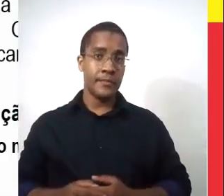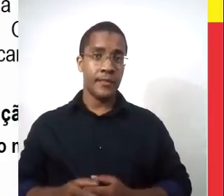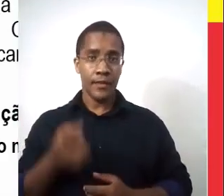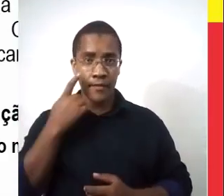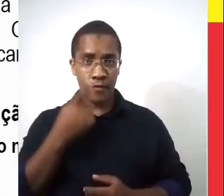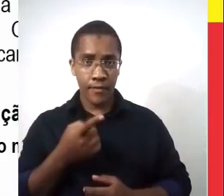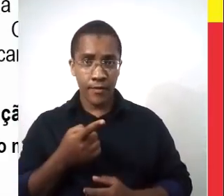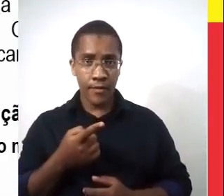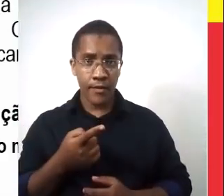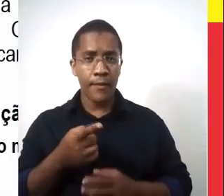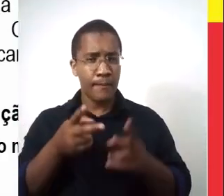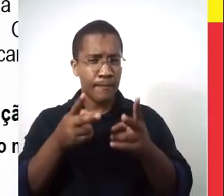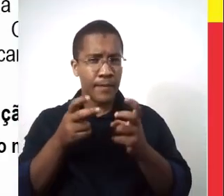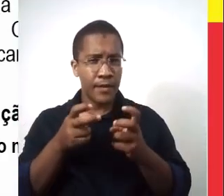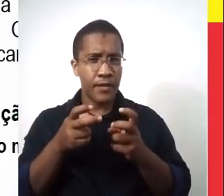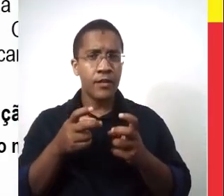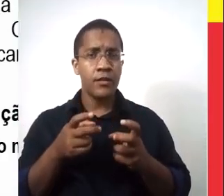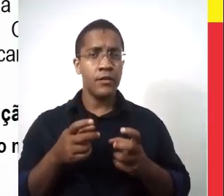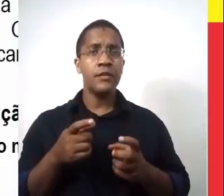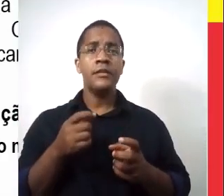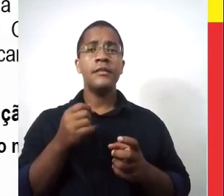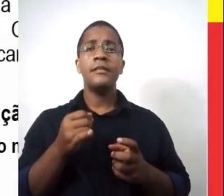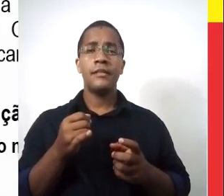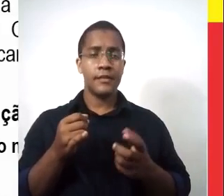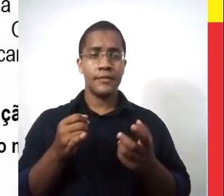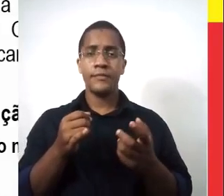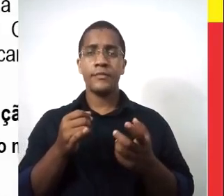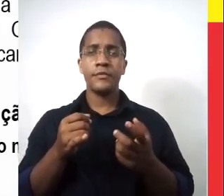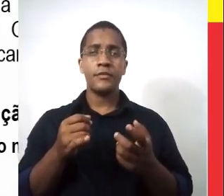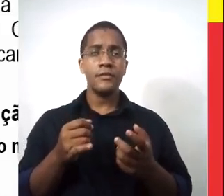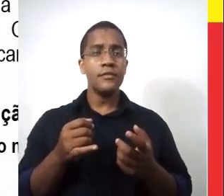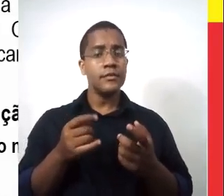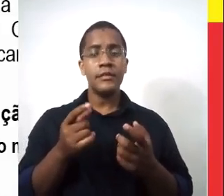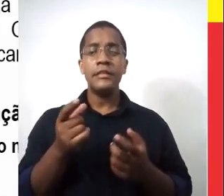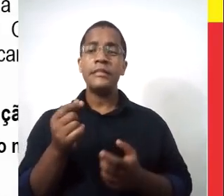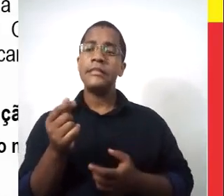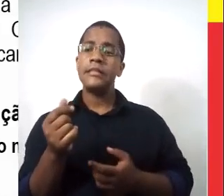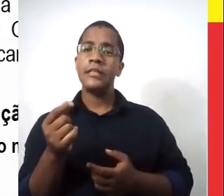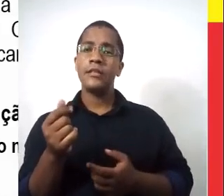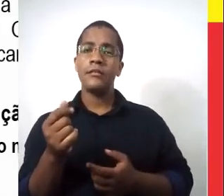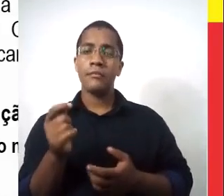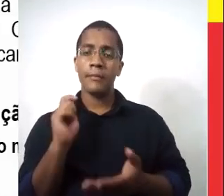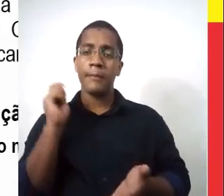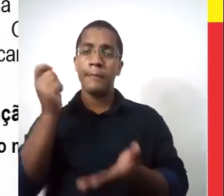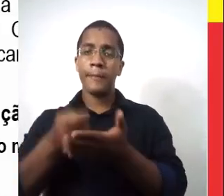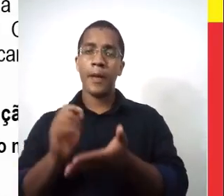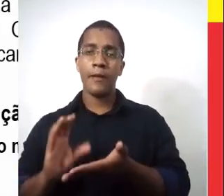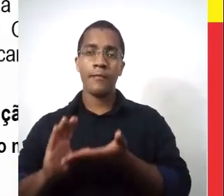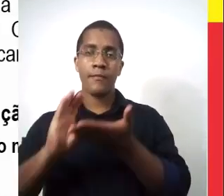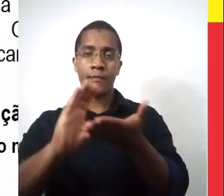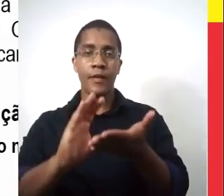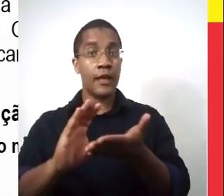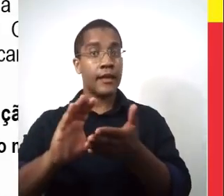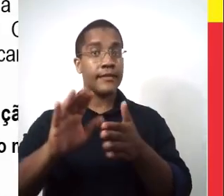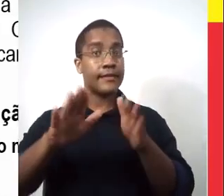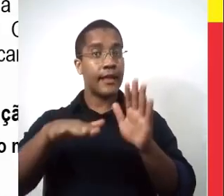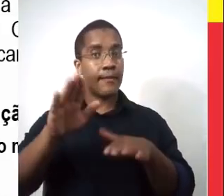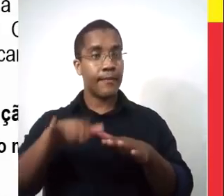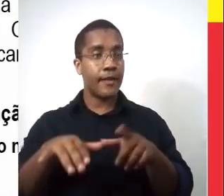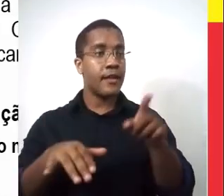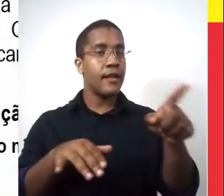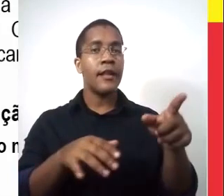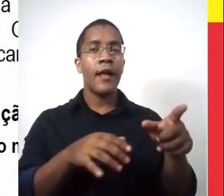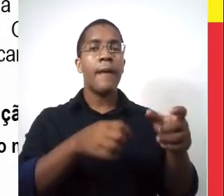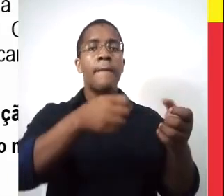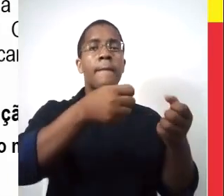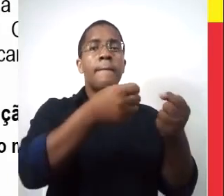Veja, observe aí que a quantidade do preço que ele vai pagar, o preço que ele vai pagar, vai